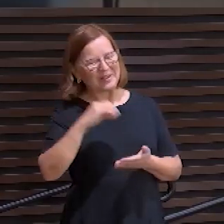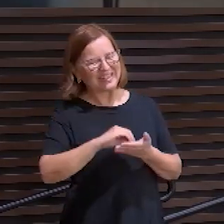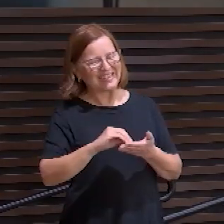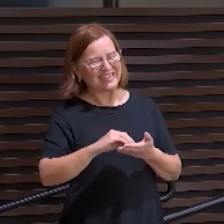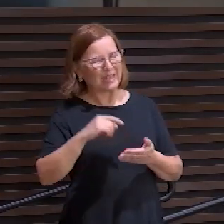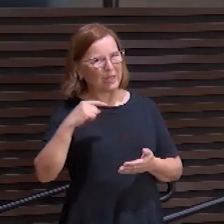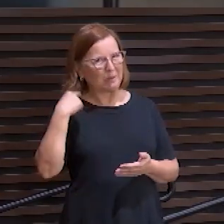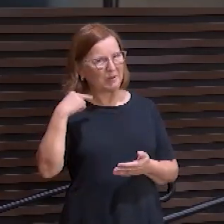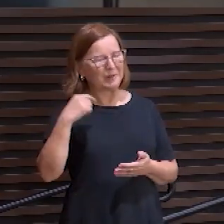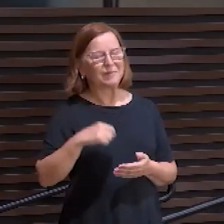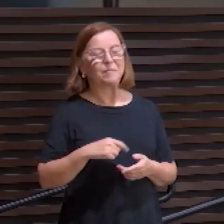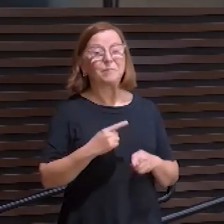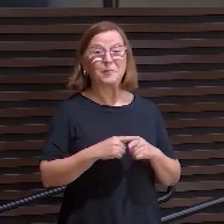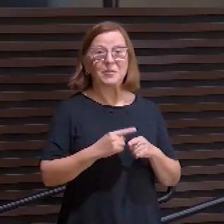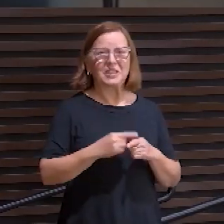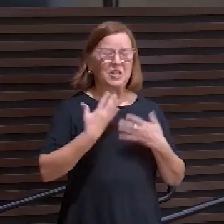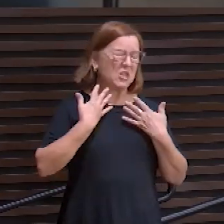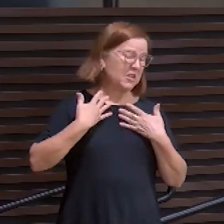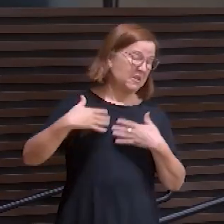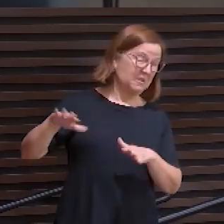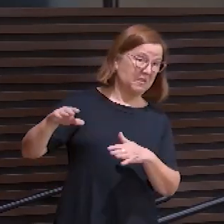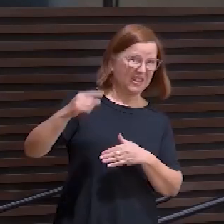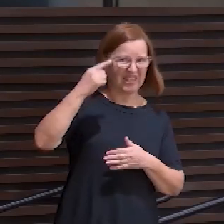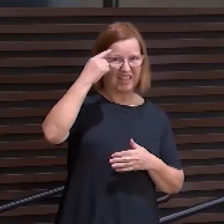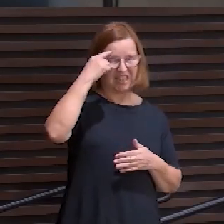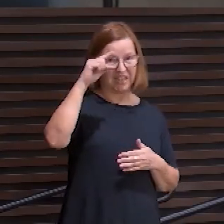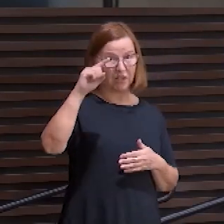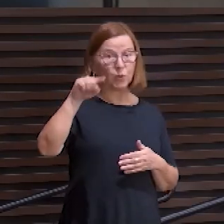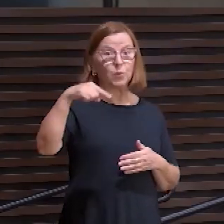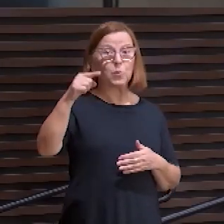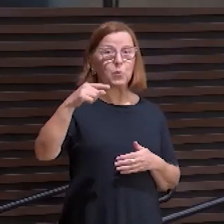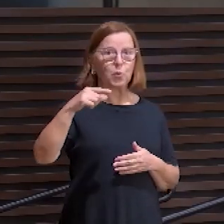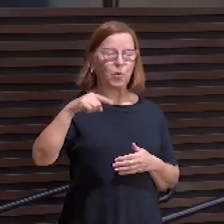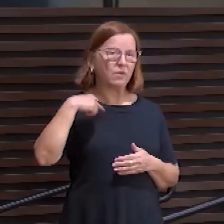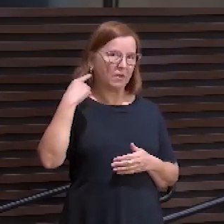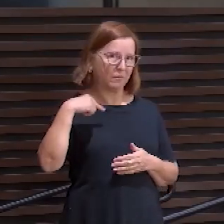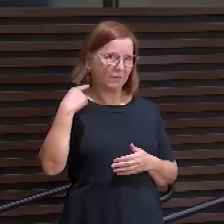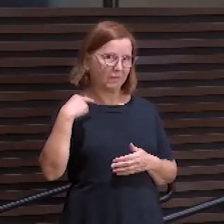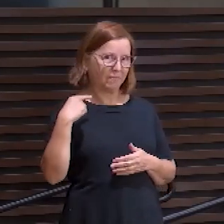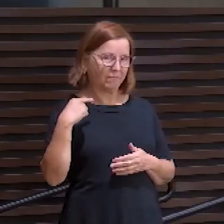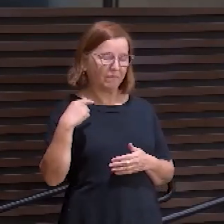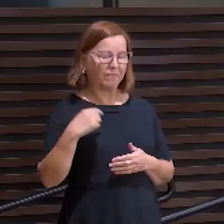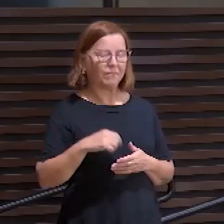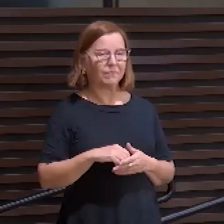gosto daquela ideia do outro deputado.